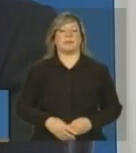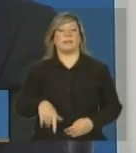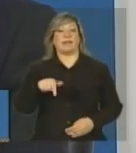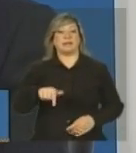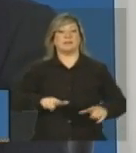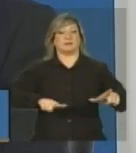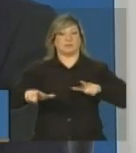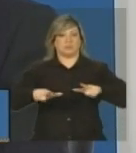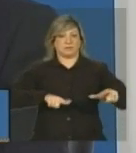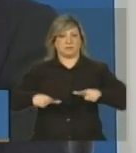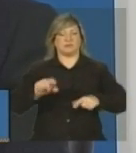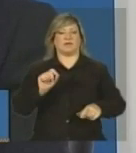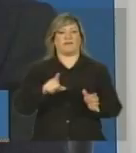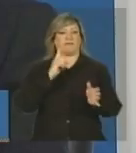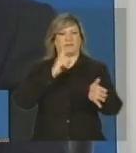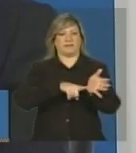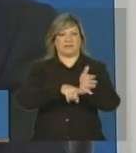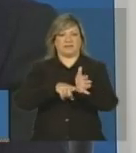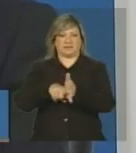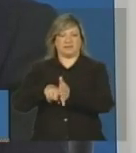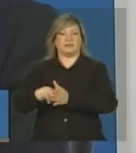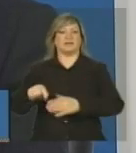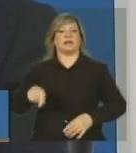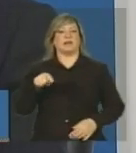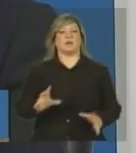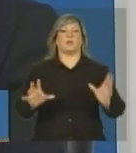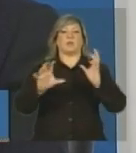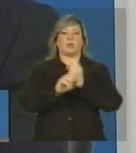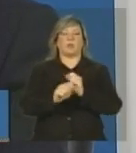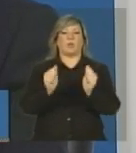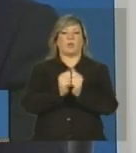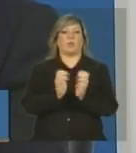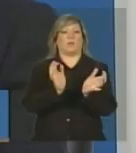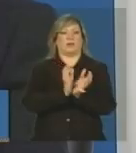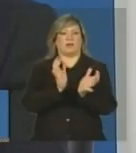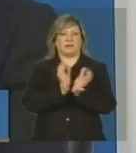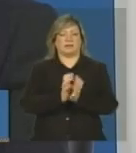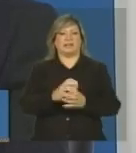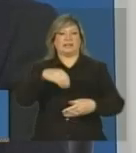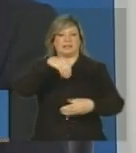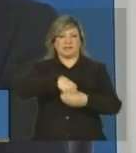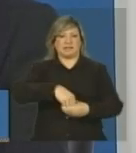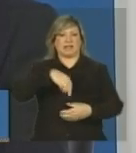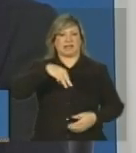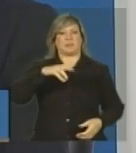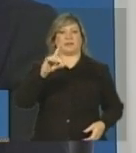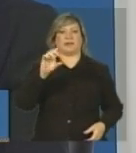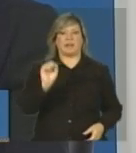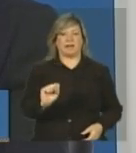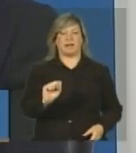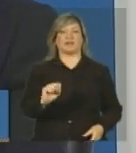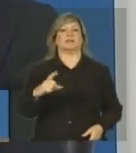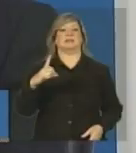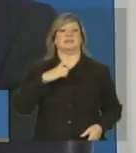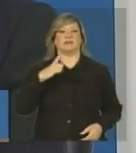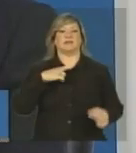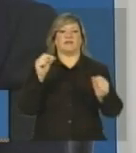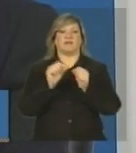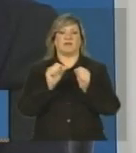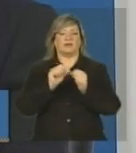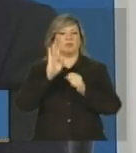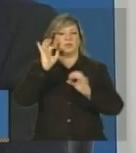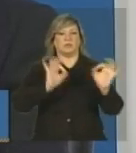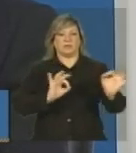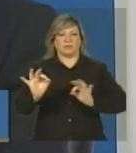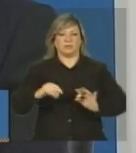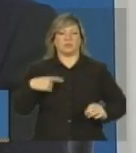Essa atuação da fiscalização, ela conta com uma equipe dentro do MDS que diligencia sobre